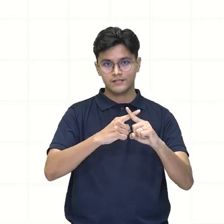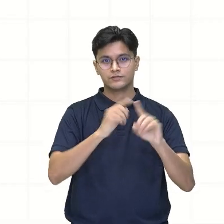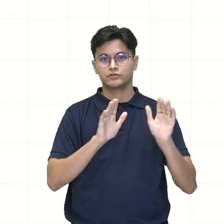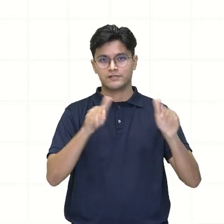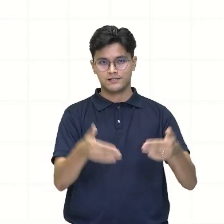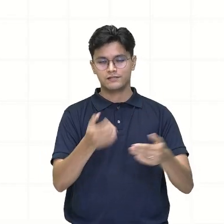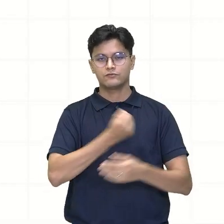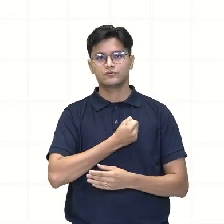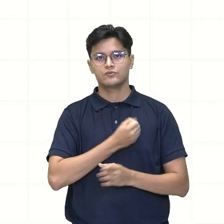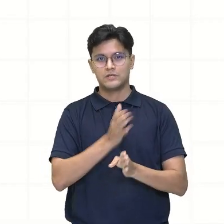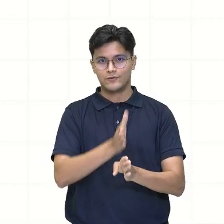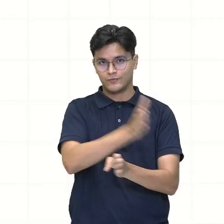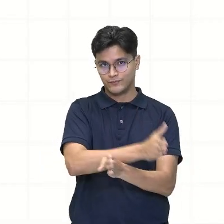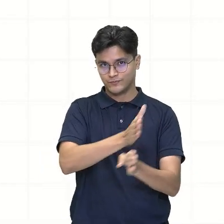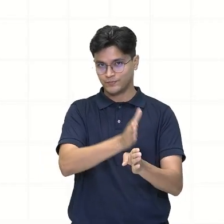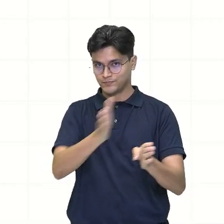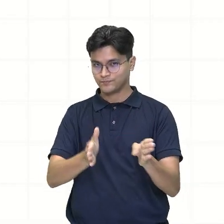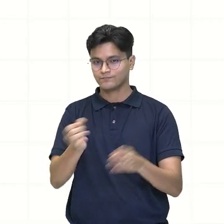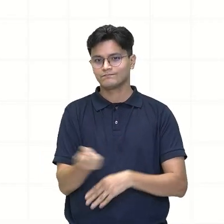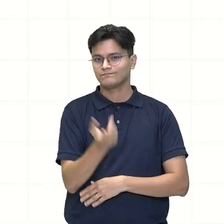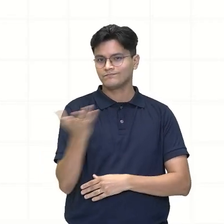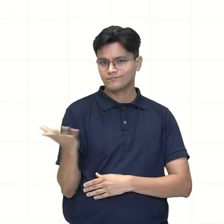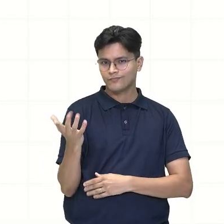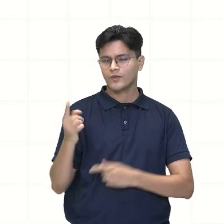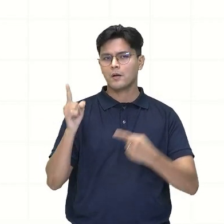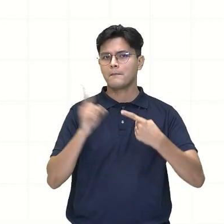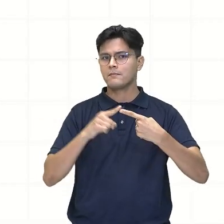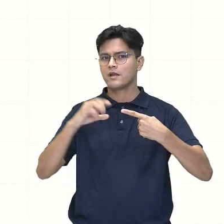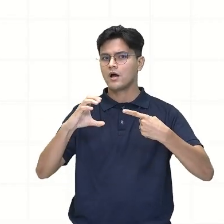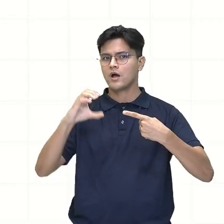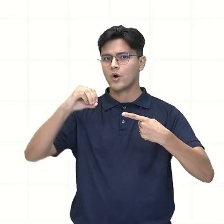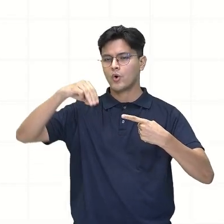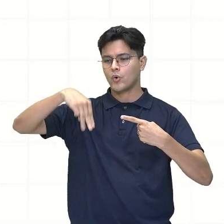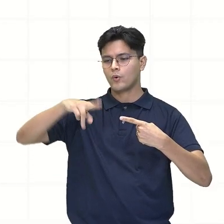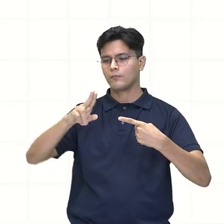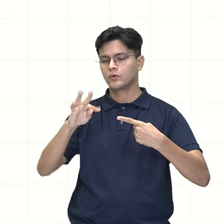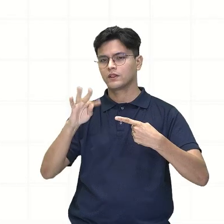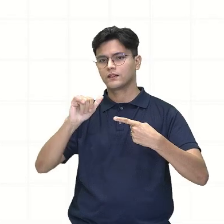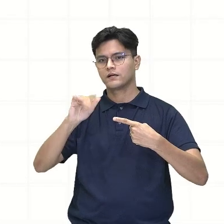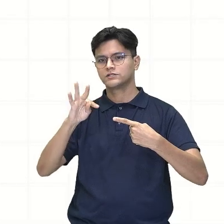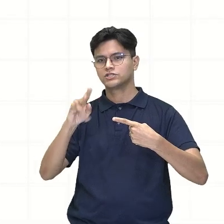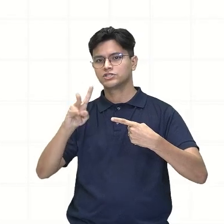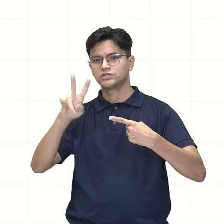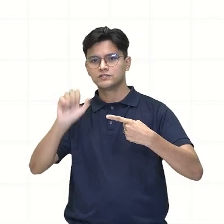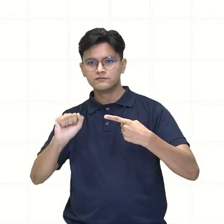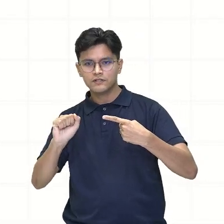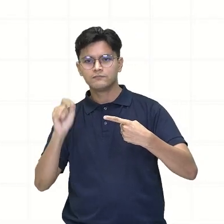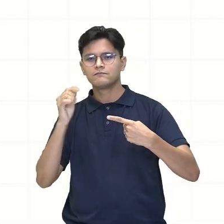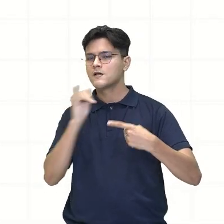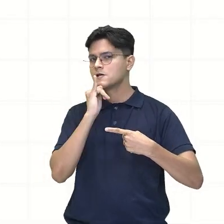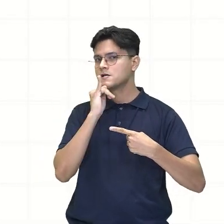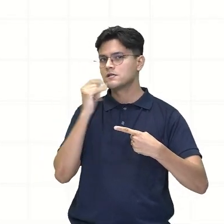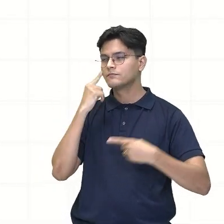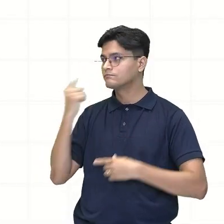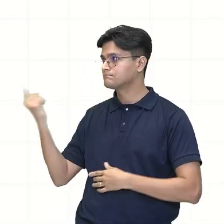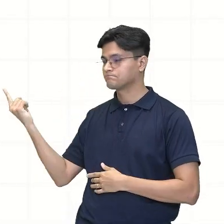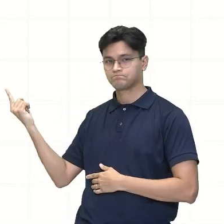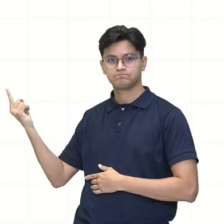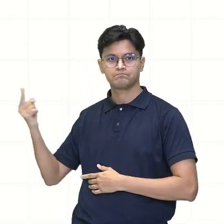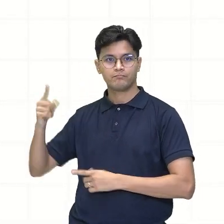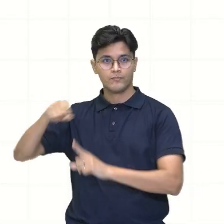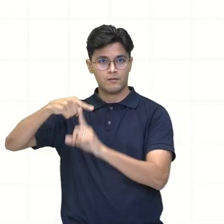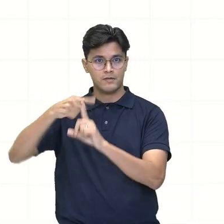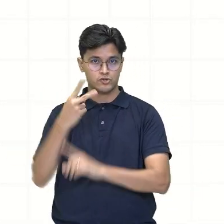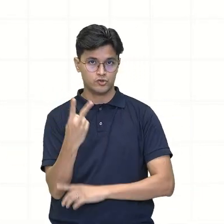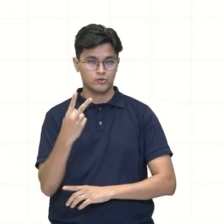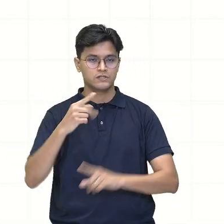A primeira delas é a comutativa. Aqui no exemplo, a gente tem que mais 2